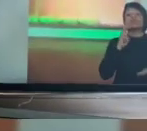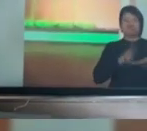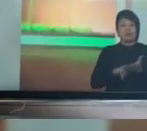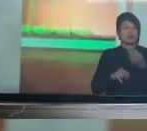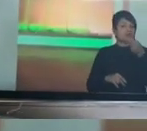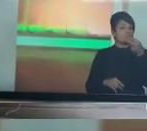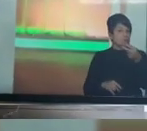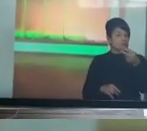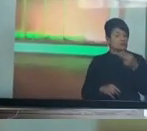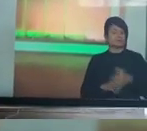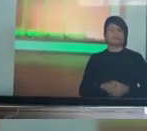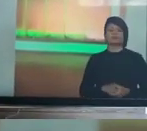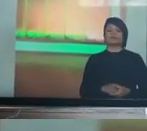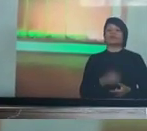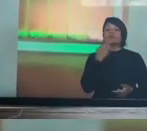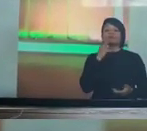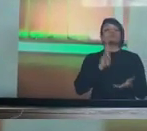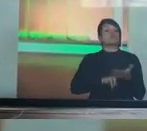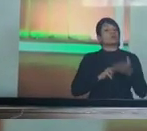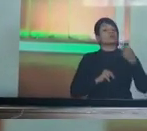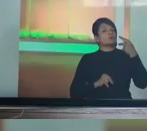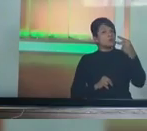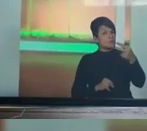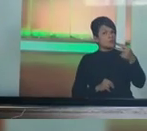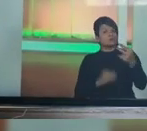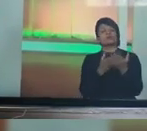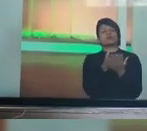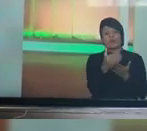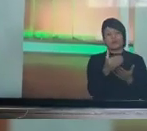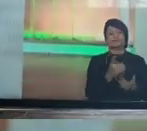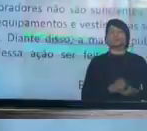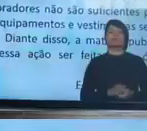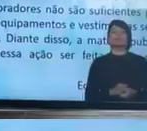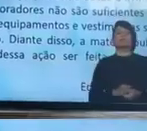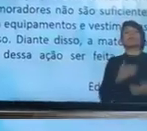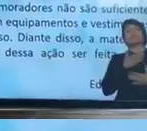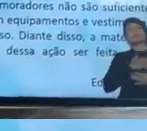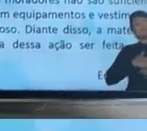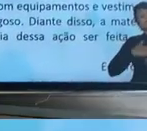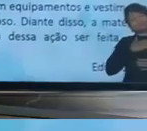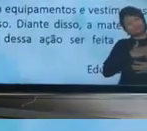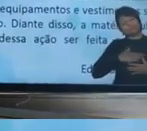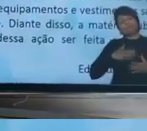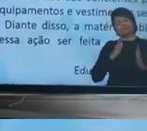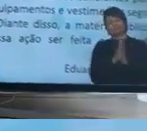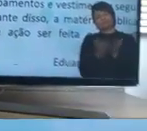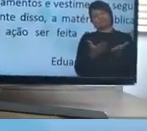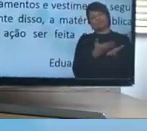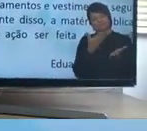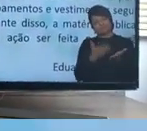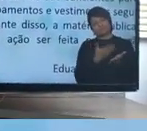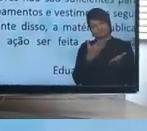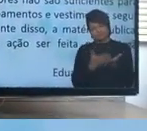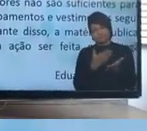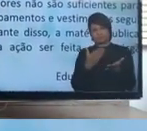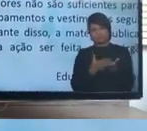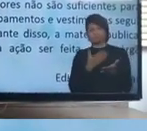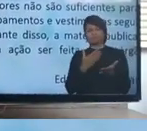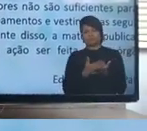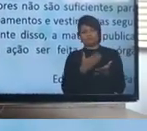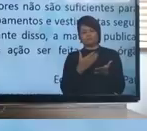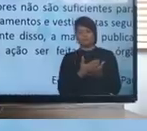2. A carta 2 começa: prezada revista de Olho